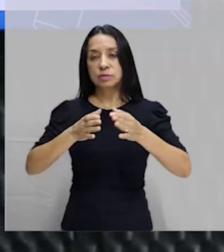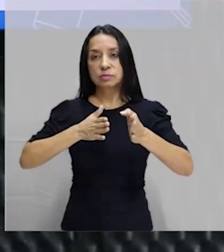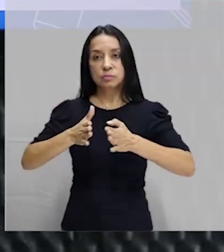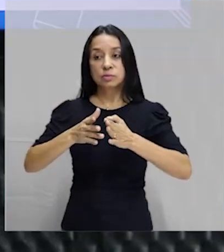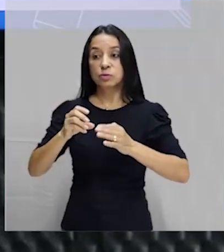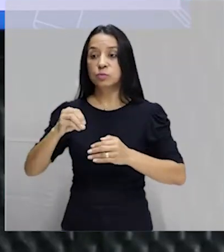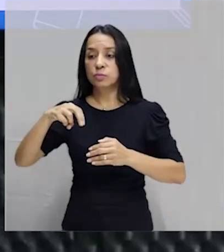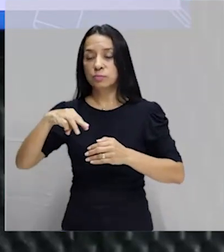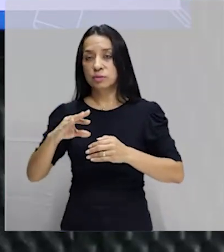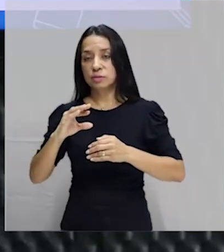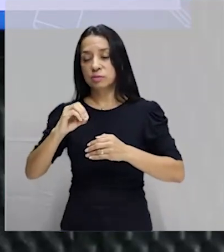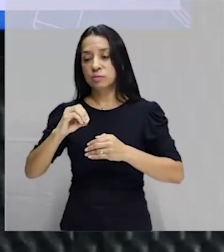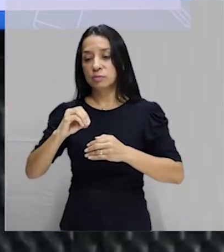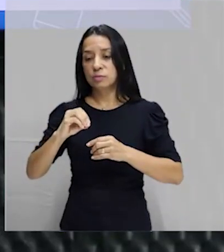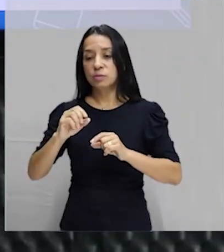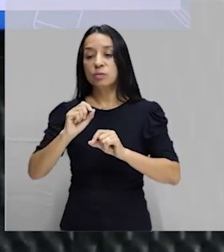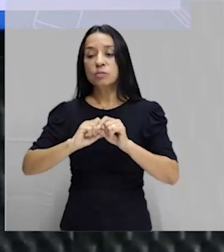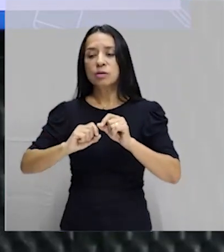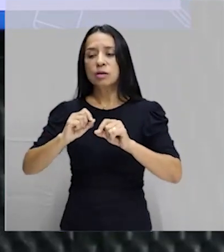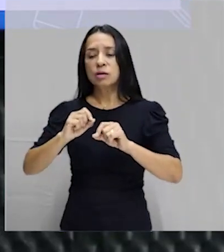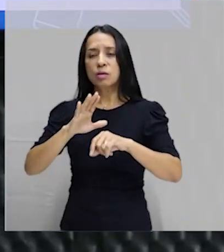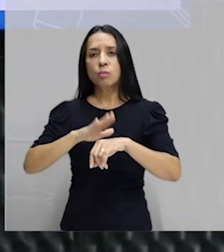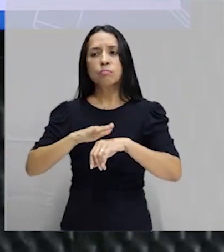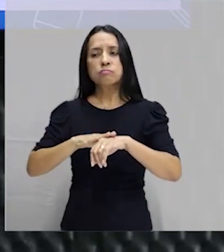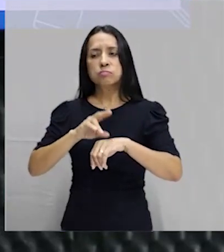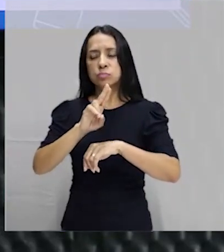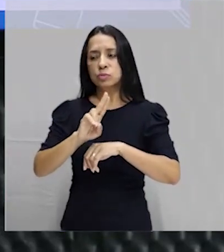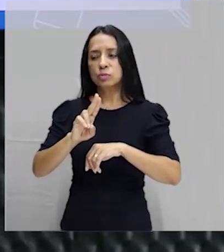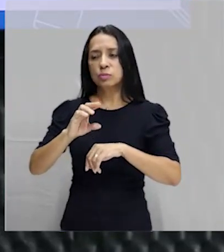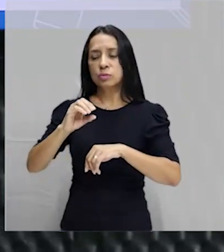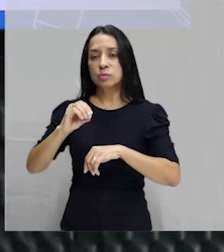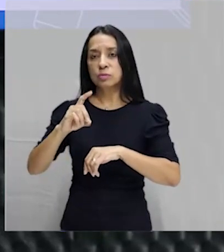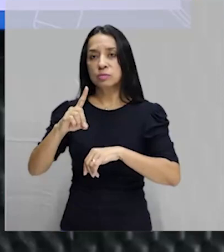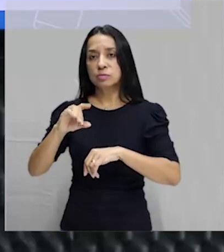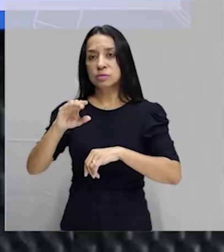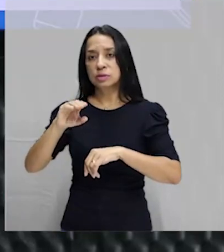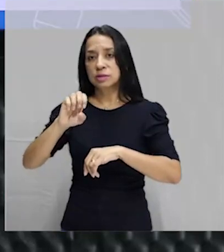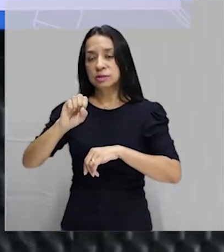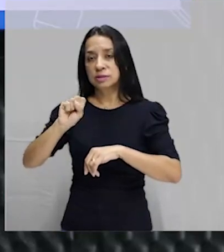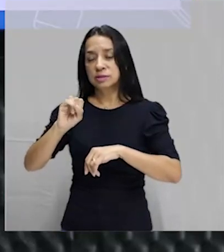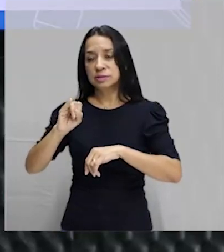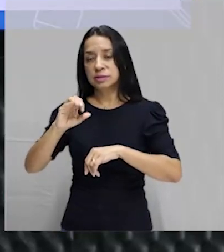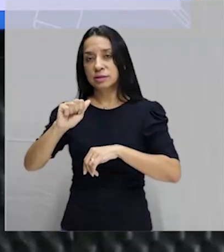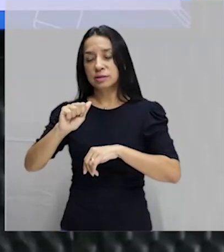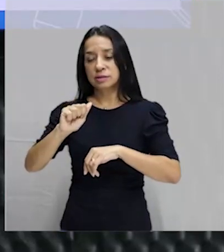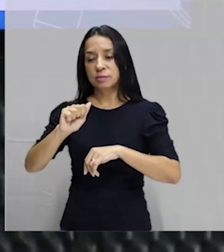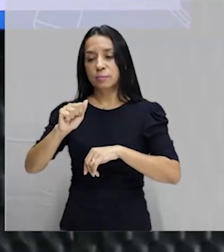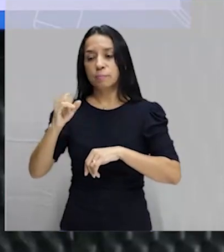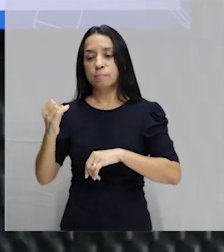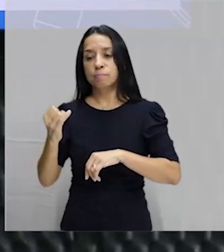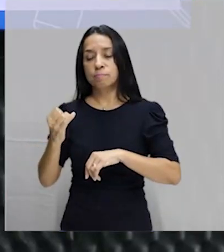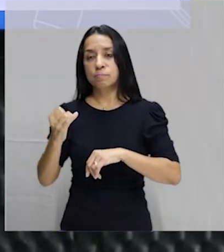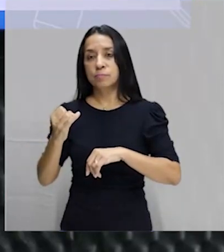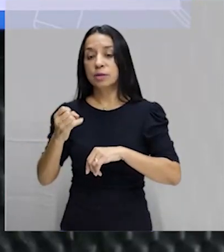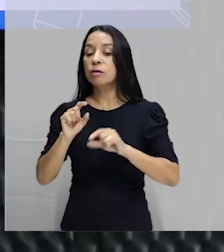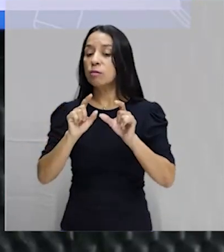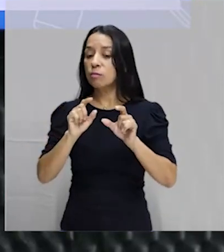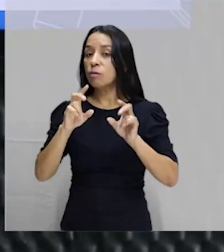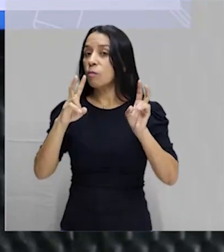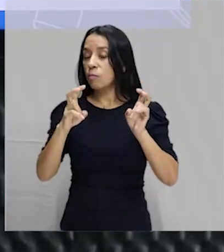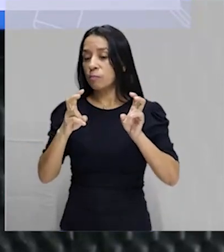A obra Odisseia, ela vai ser uma obra importante, desde que você faça a